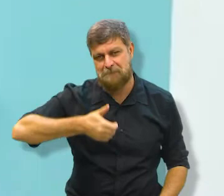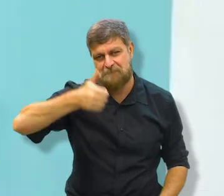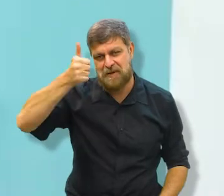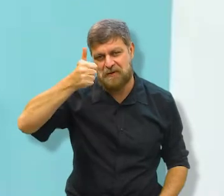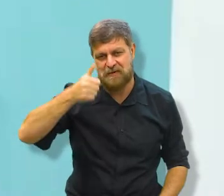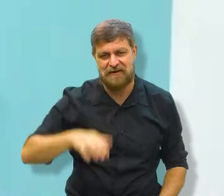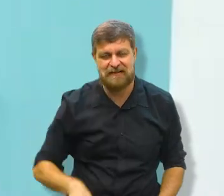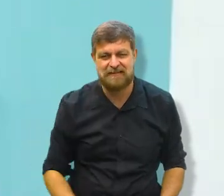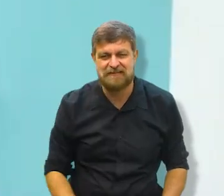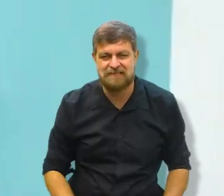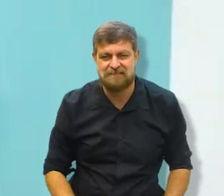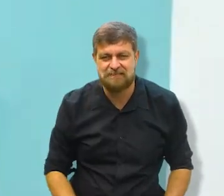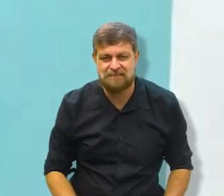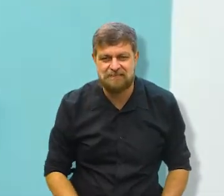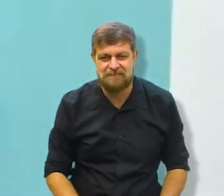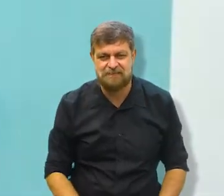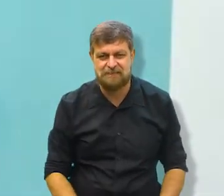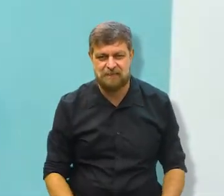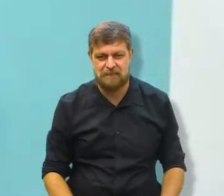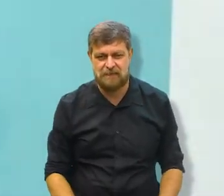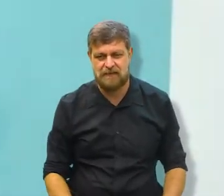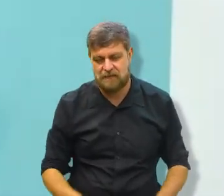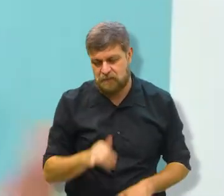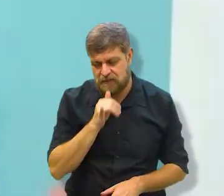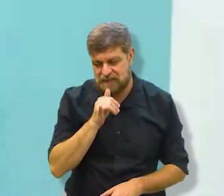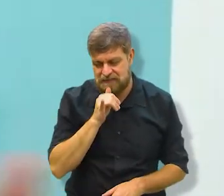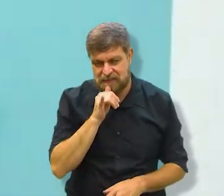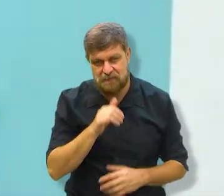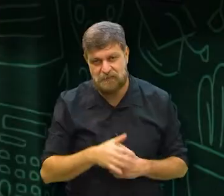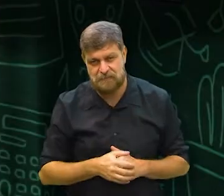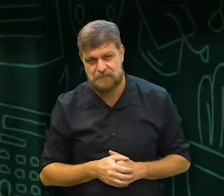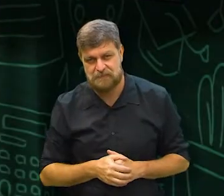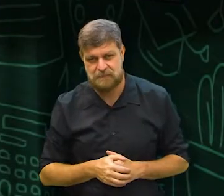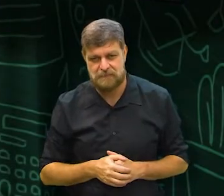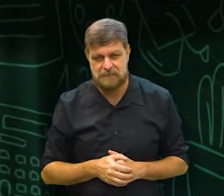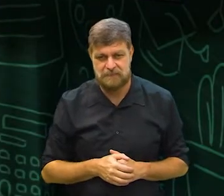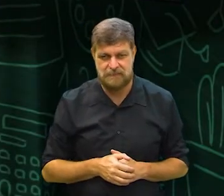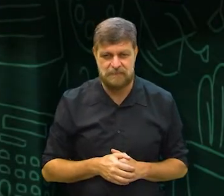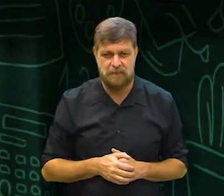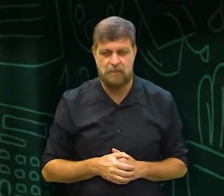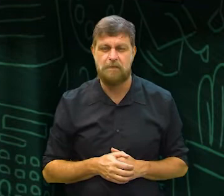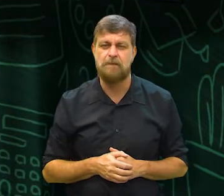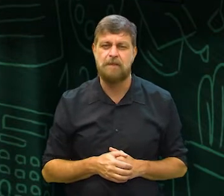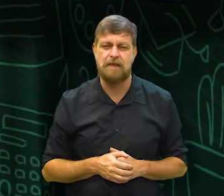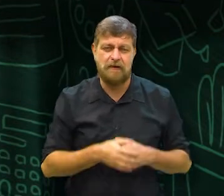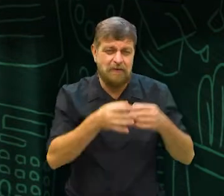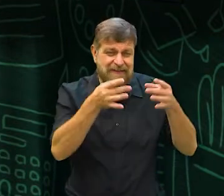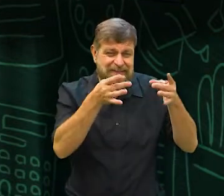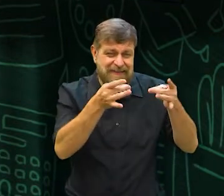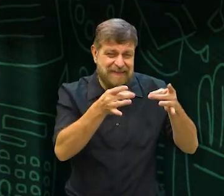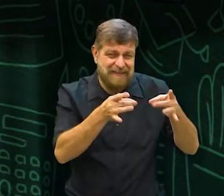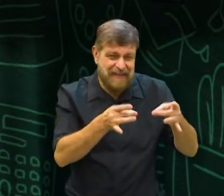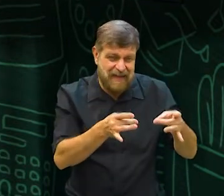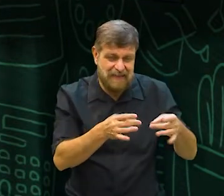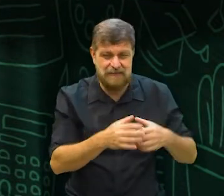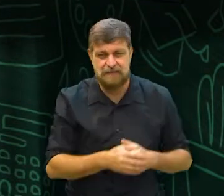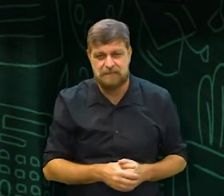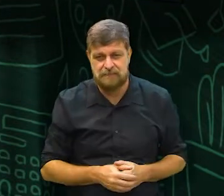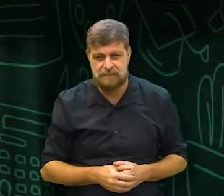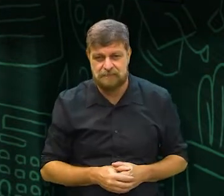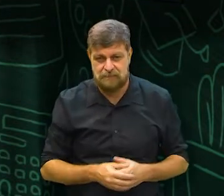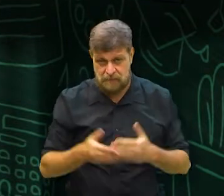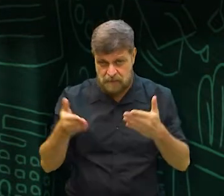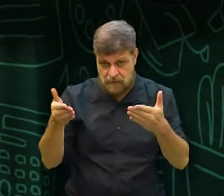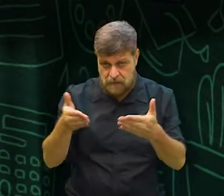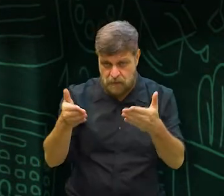vamos dizer assim, né? Então, por exemplo, um detalhe é que